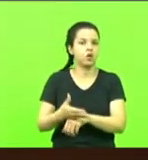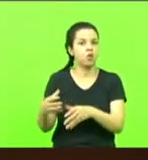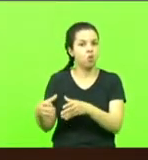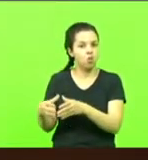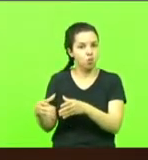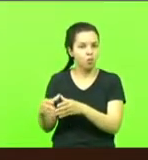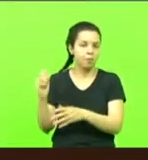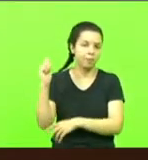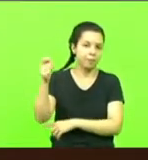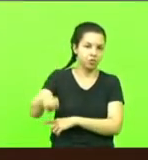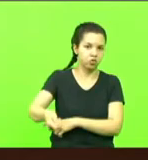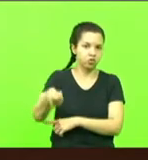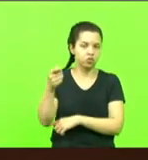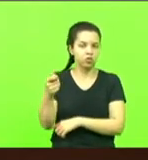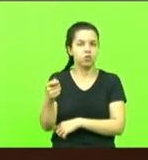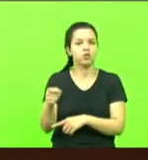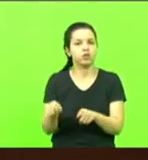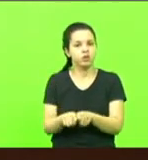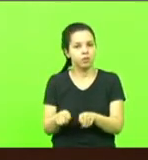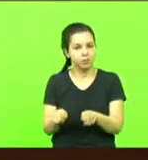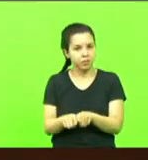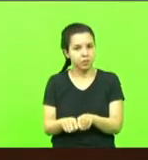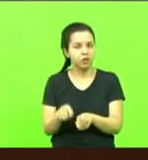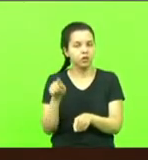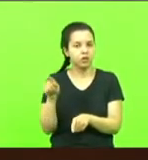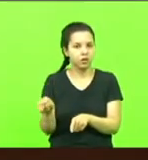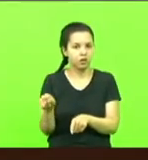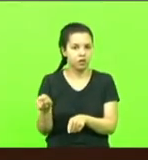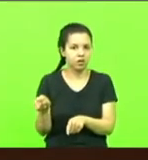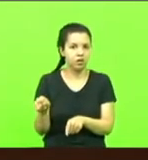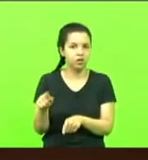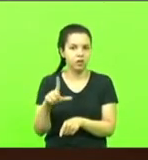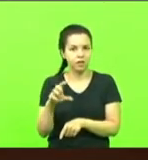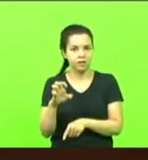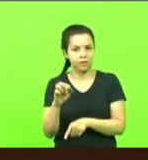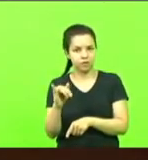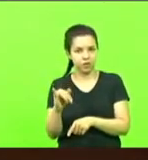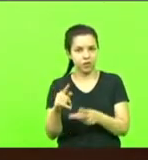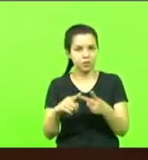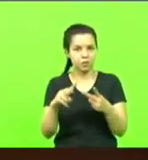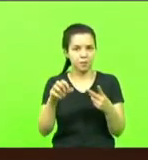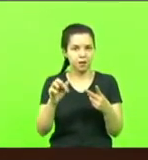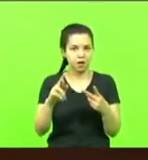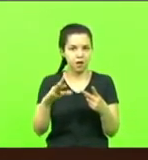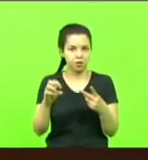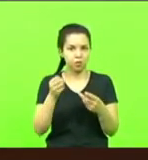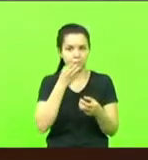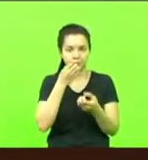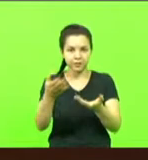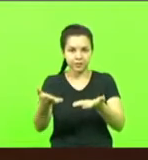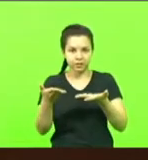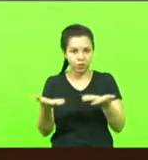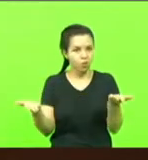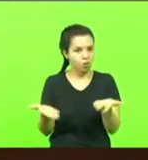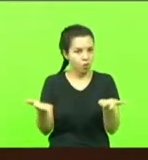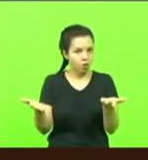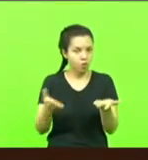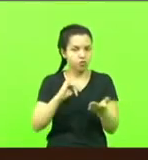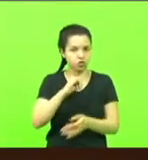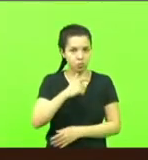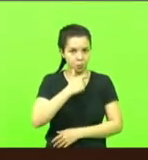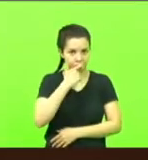Está também o Levi, o Marcos, que vieram aqui. Sejam bem-vindos. Deputado Jerry Comper. Pela ordem, senhor